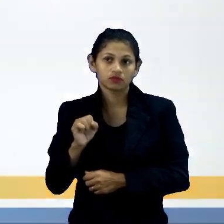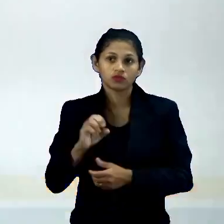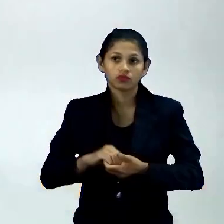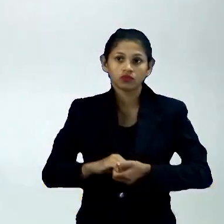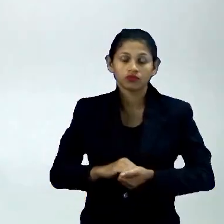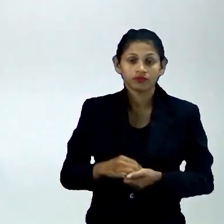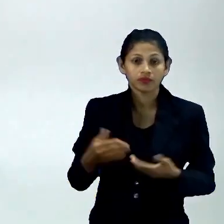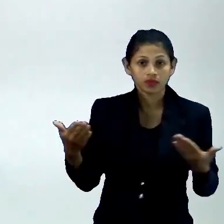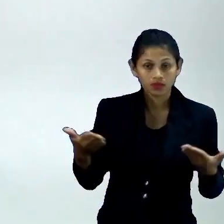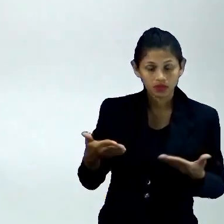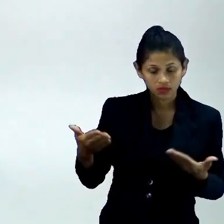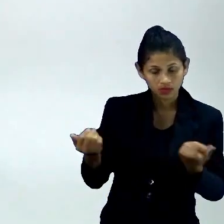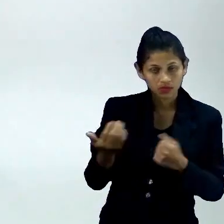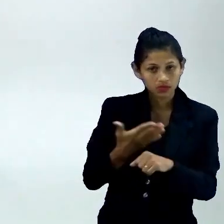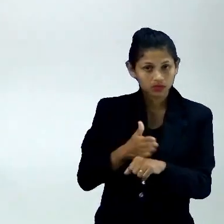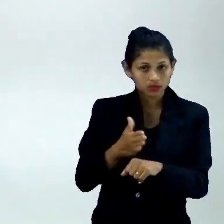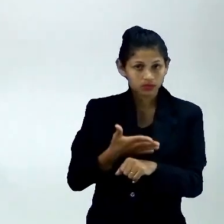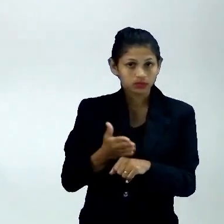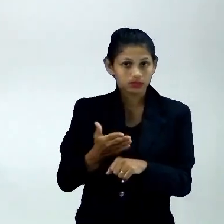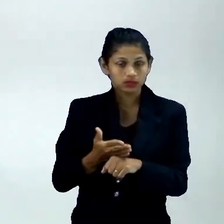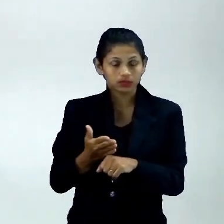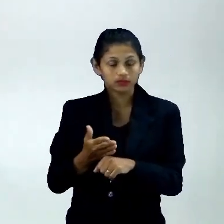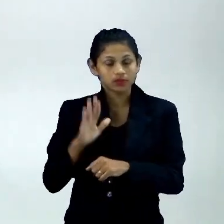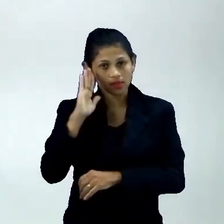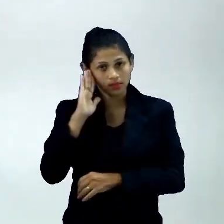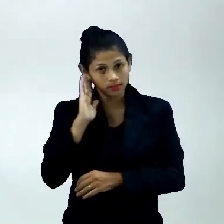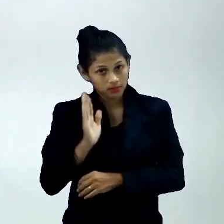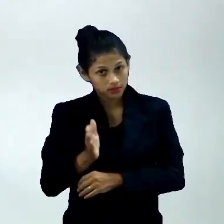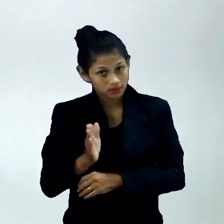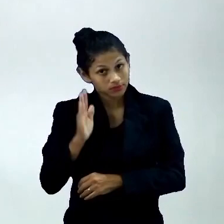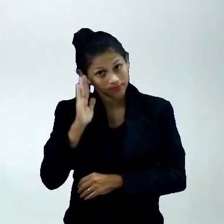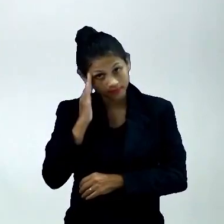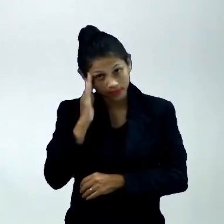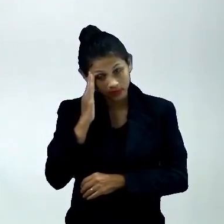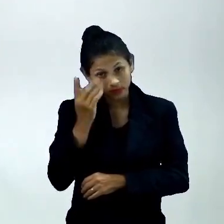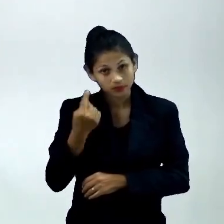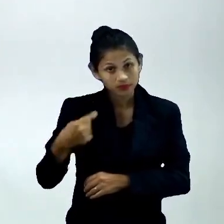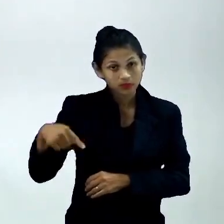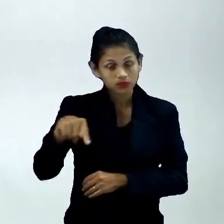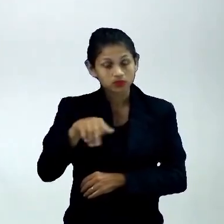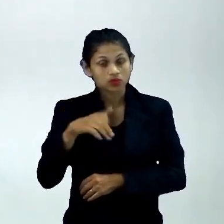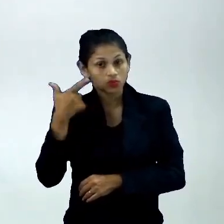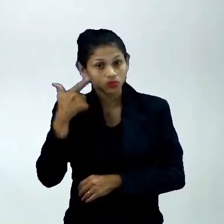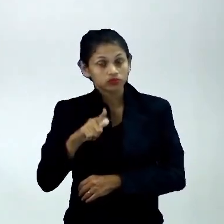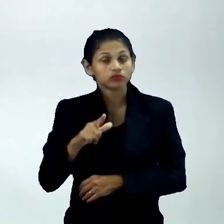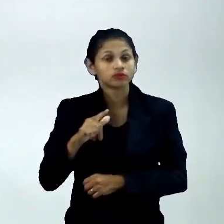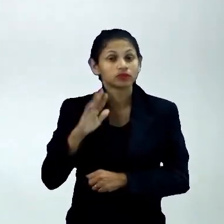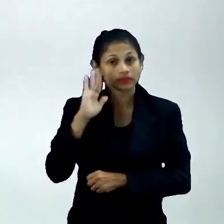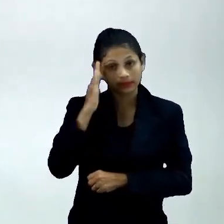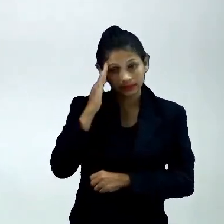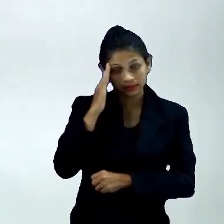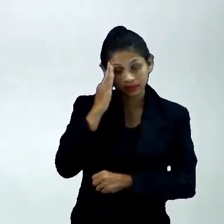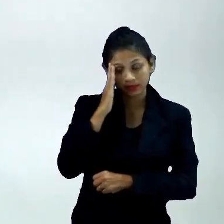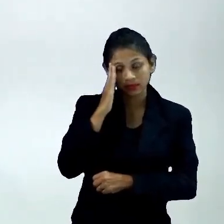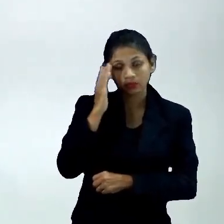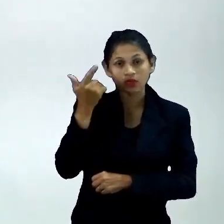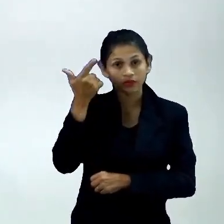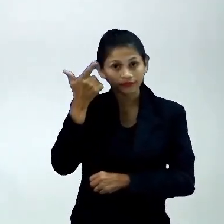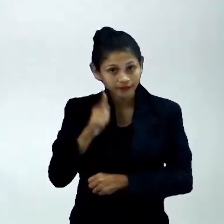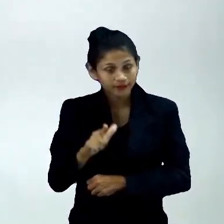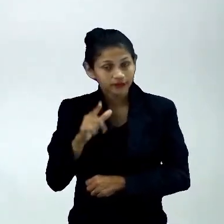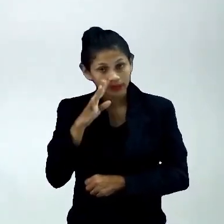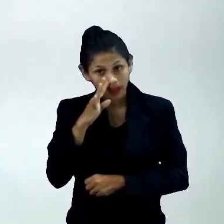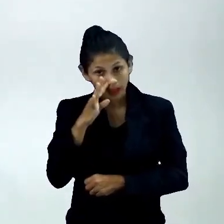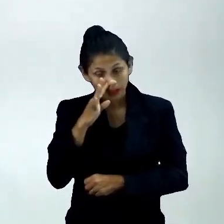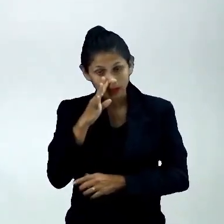Agora, a gente vai lá para o nosso Exercitando, para saber se vocês conseguiram compreender. Vocês podem estar revendo essa aula depois novamente, se ficar alguma